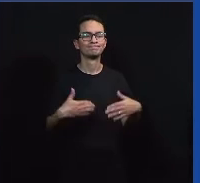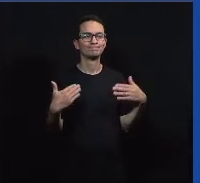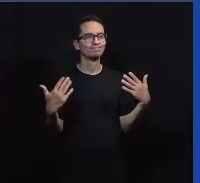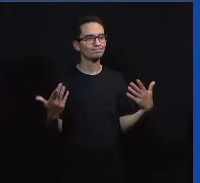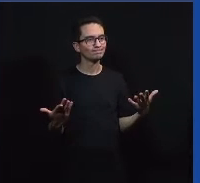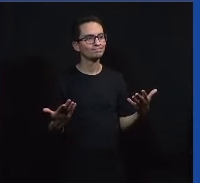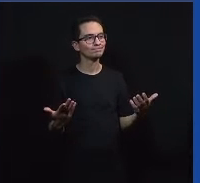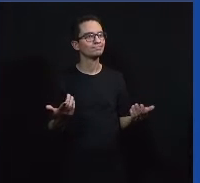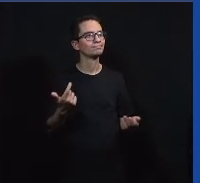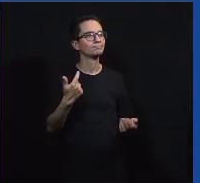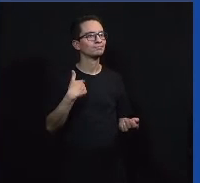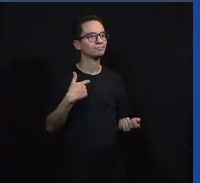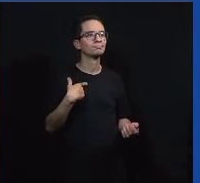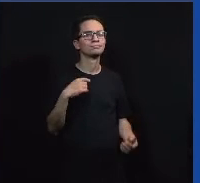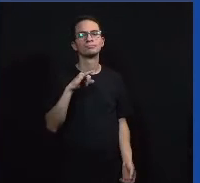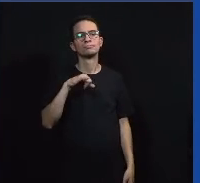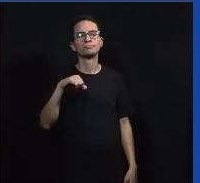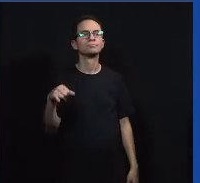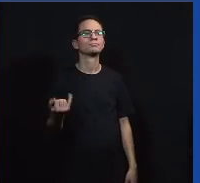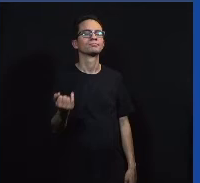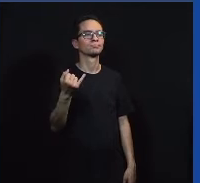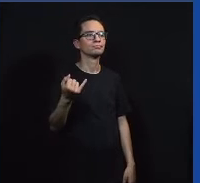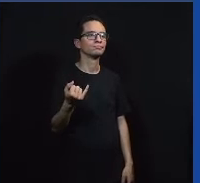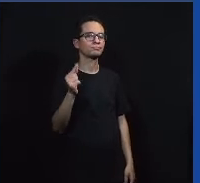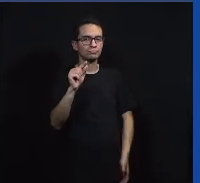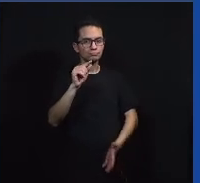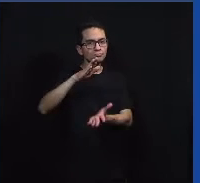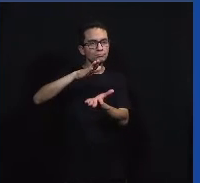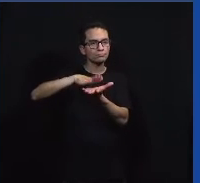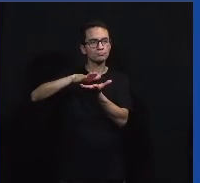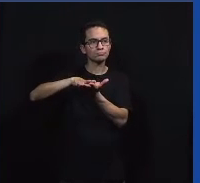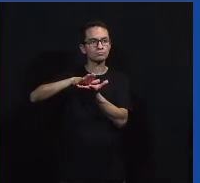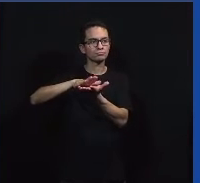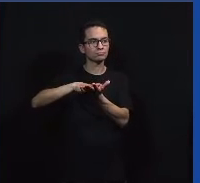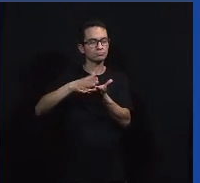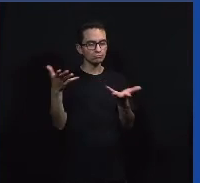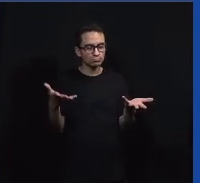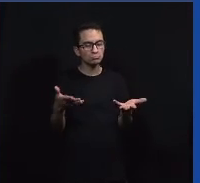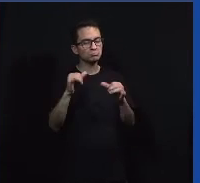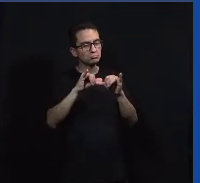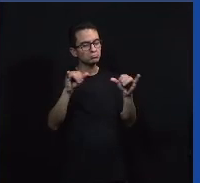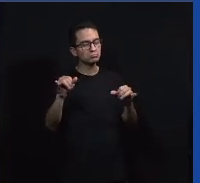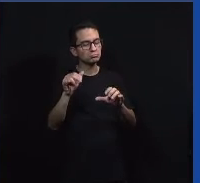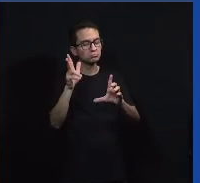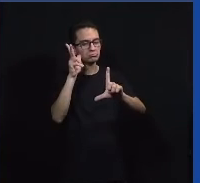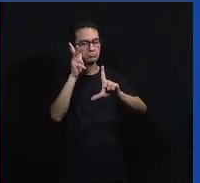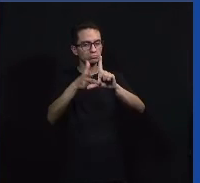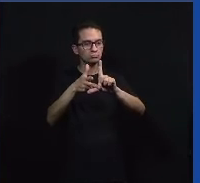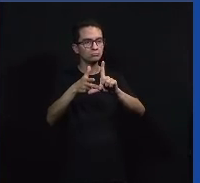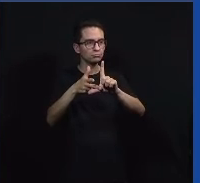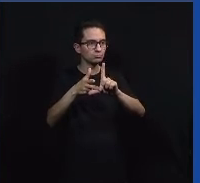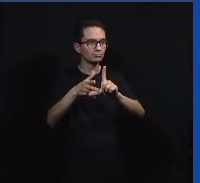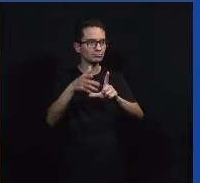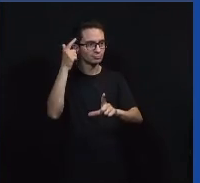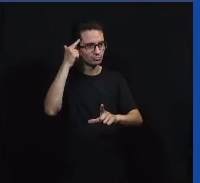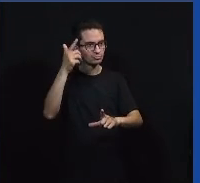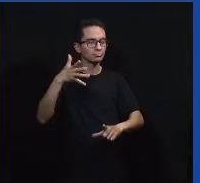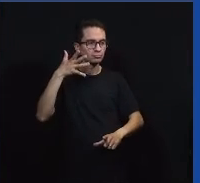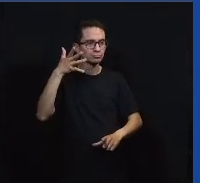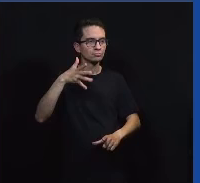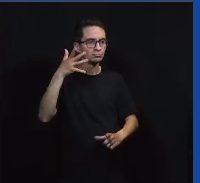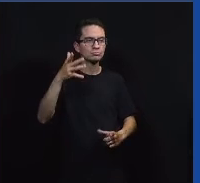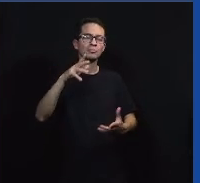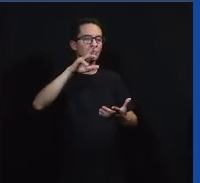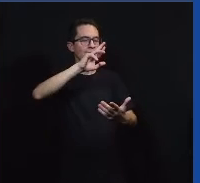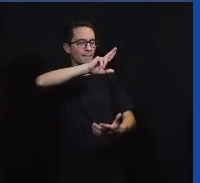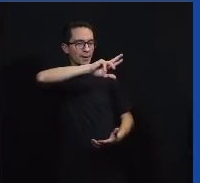Eu queria aproveitar para fazer até um elogio ao evento hoje, porque eu acho que vendo as diferentes formas de atuação,